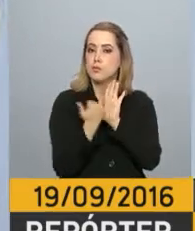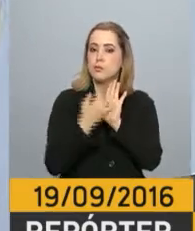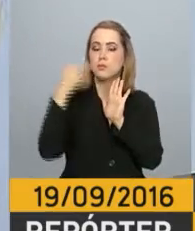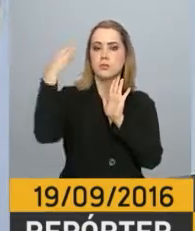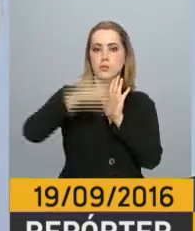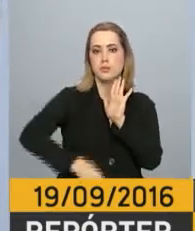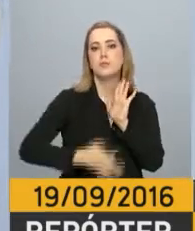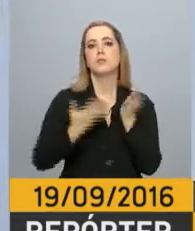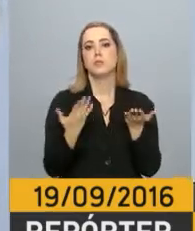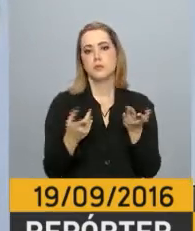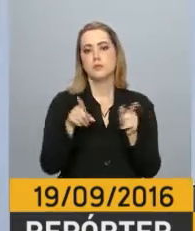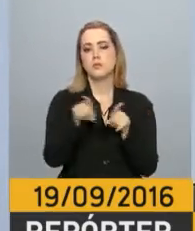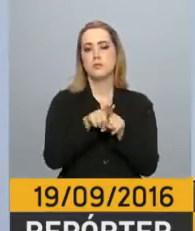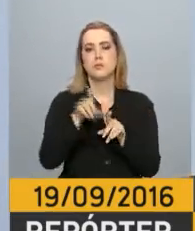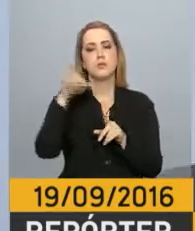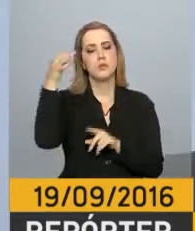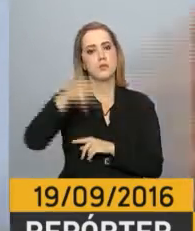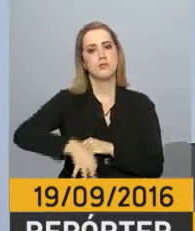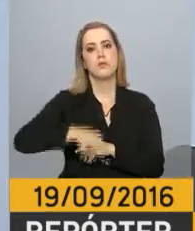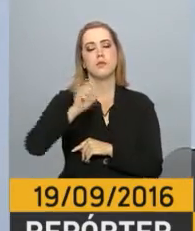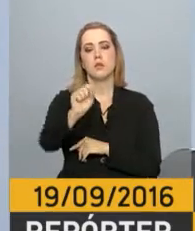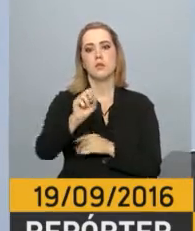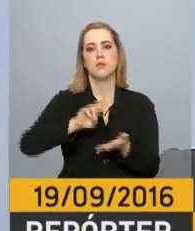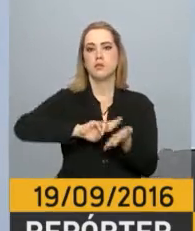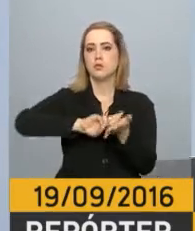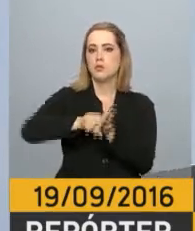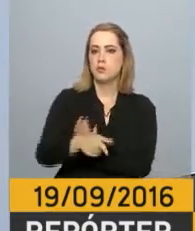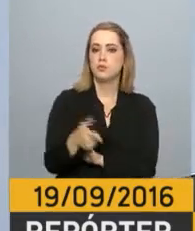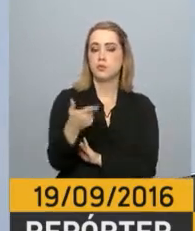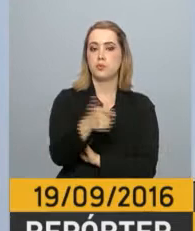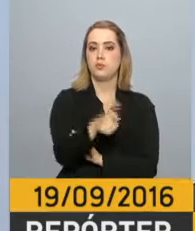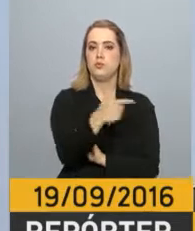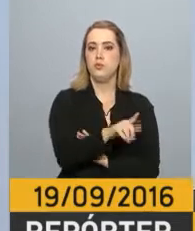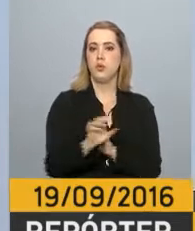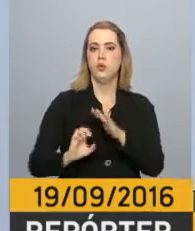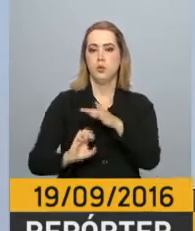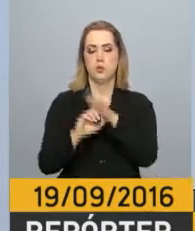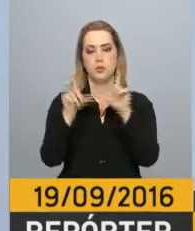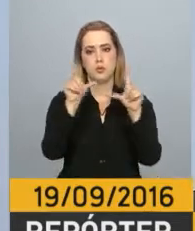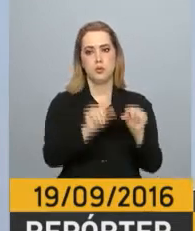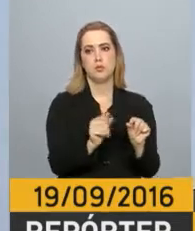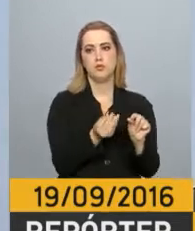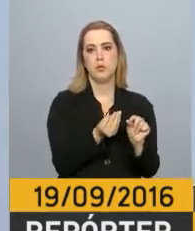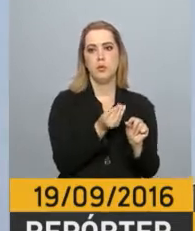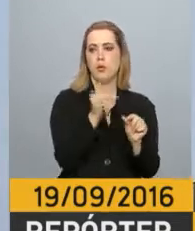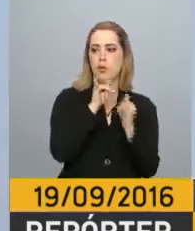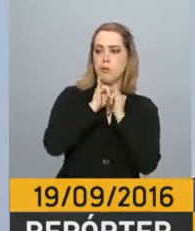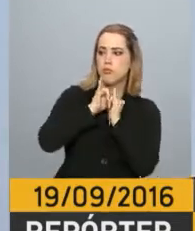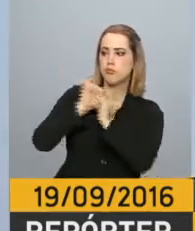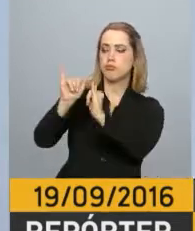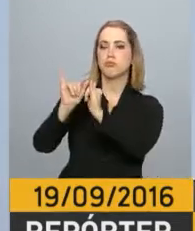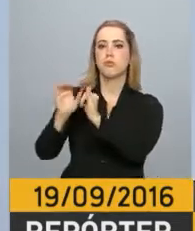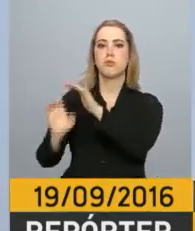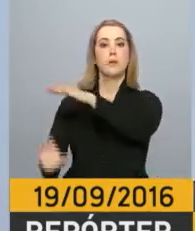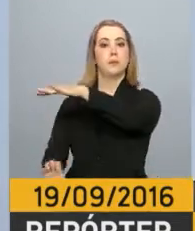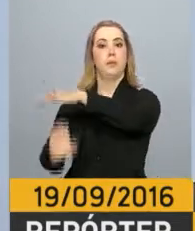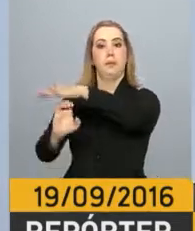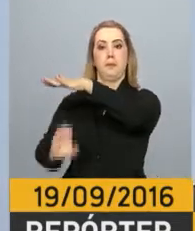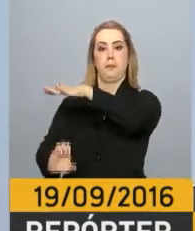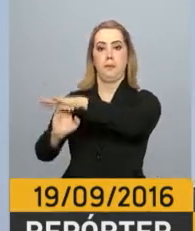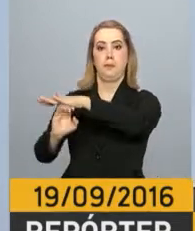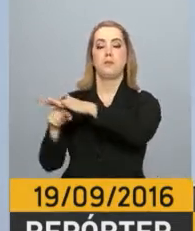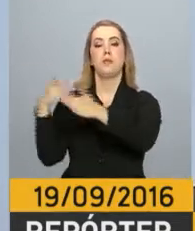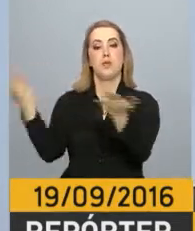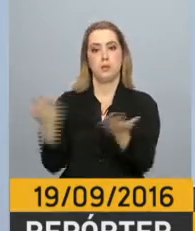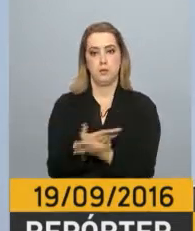que as subsidiárias remetem para as matrizes. No caso, nós estamos falando aqui direto com as pessoas responsáveis